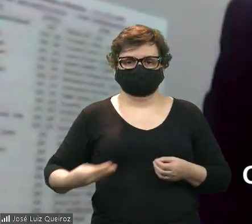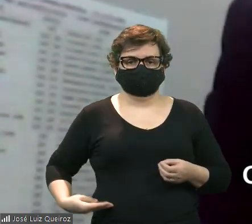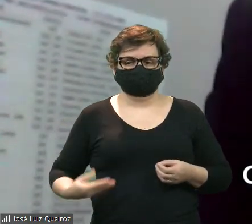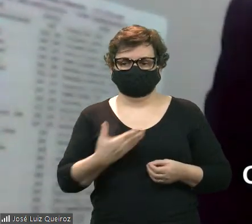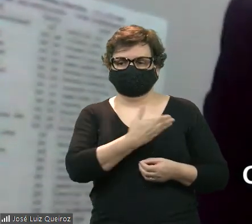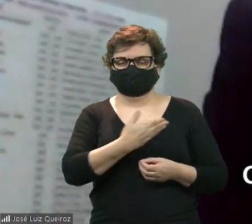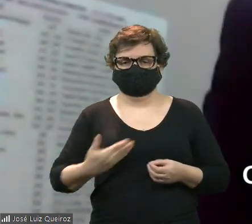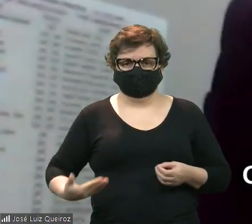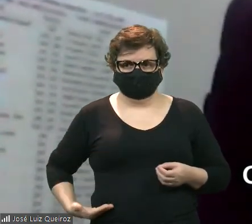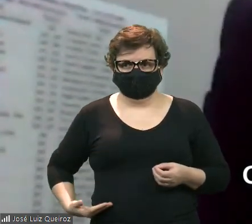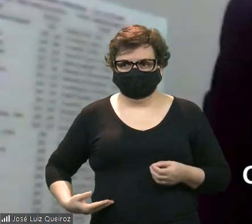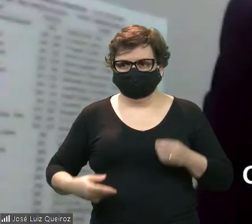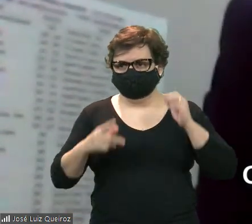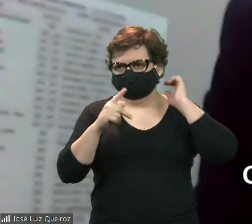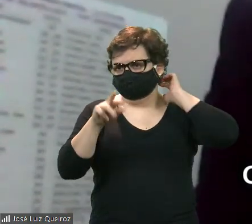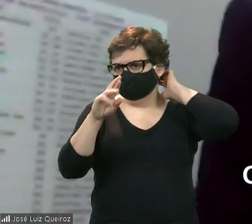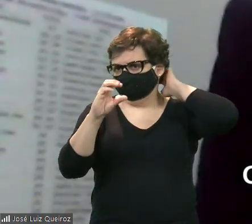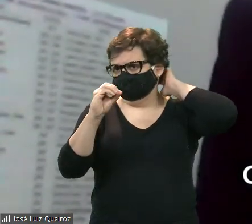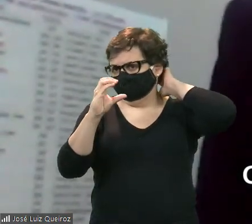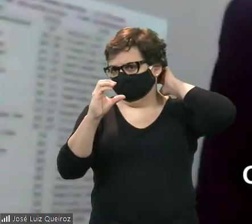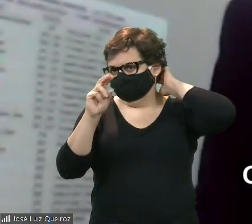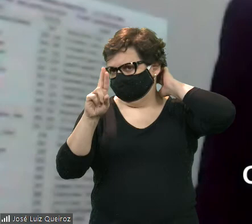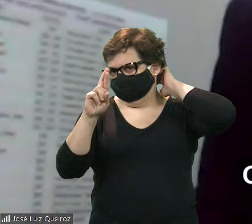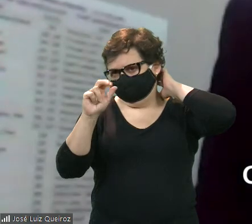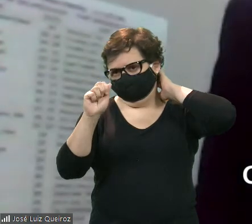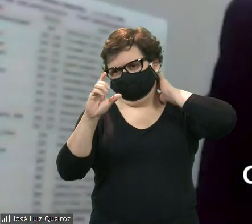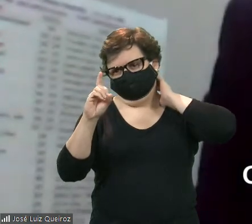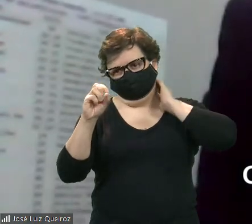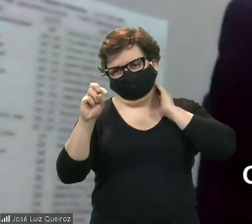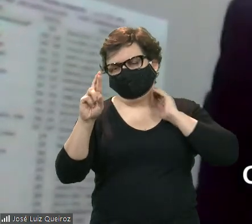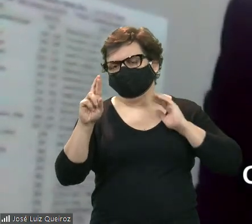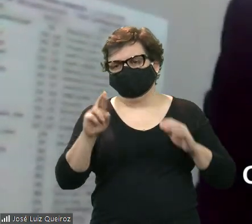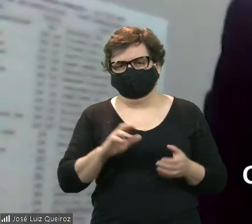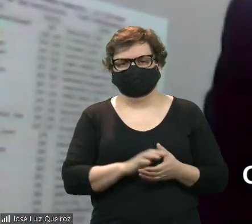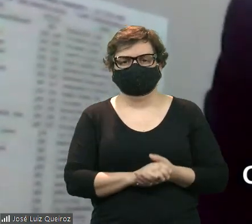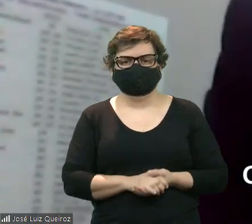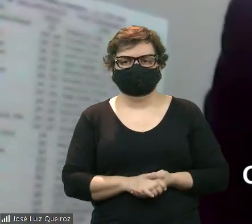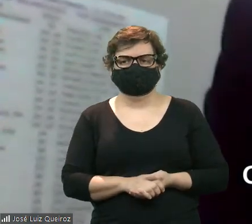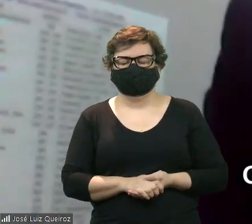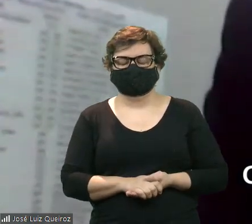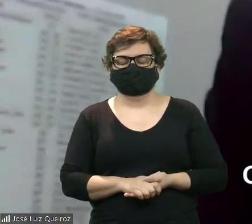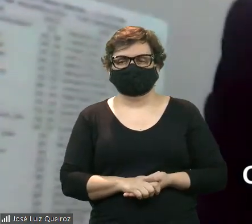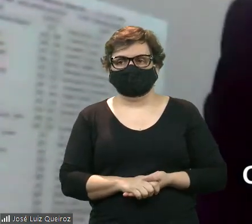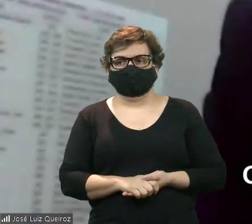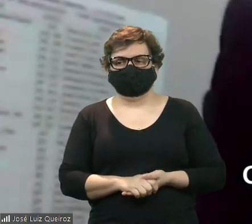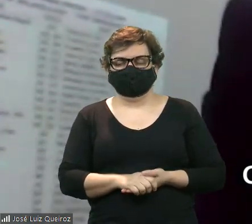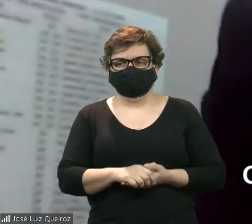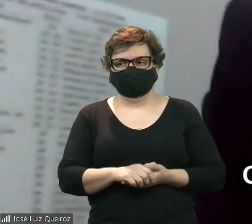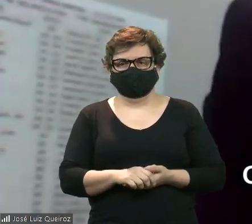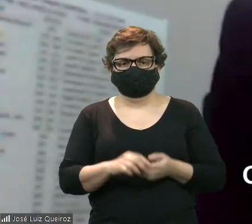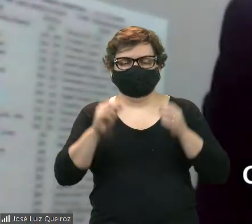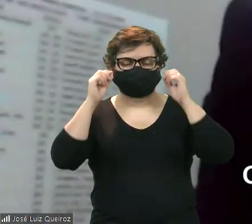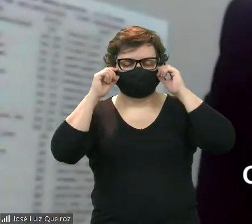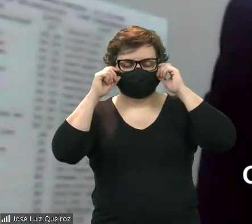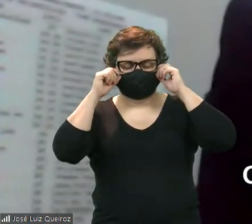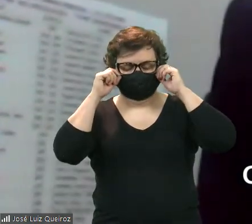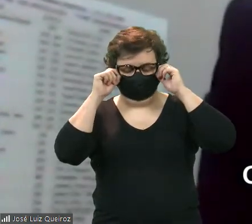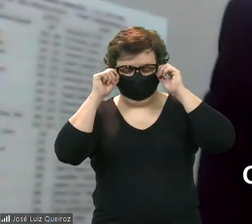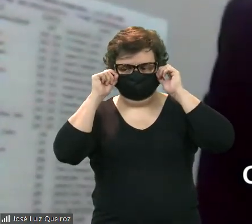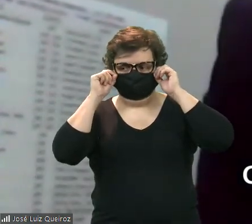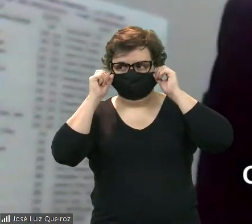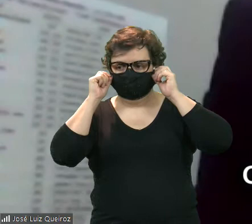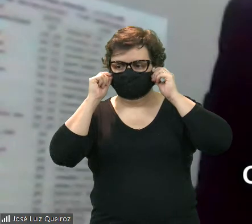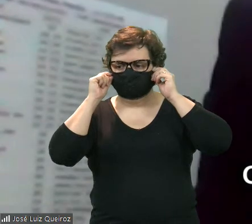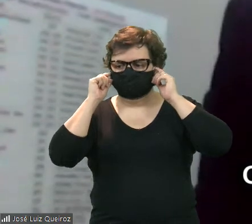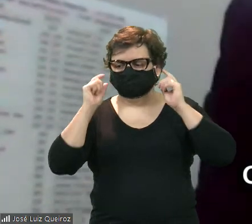um procurador federal, não vou lembrar o nome, ele até entrou em contato comigo, se colocando-se à disposição, eu pude falar